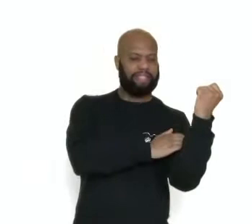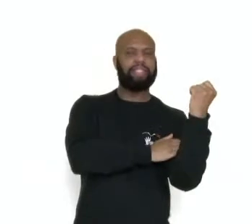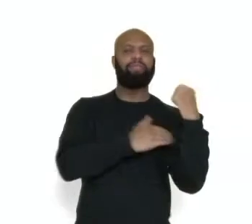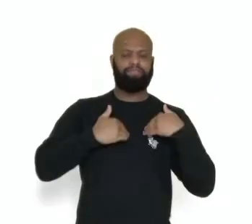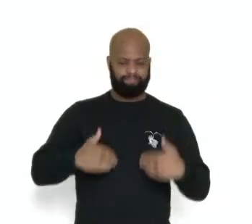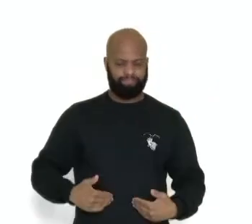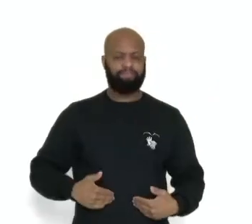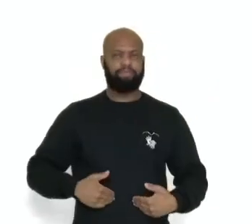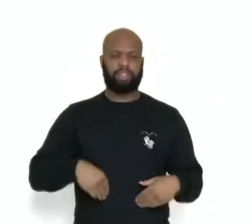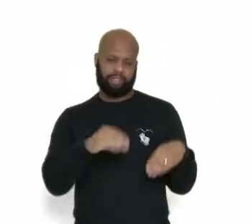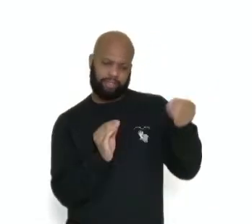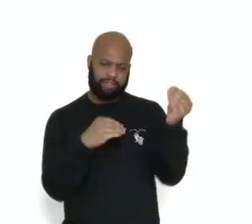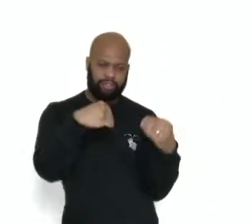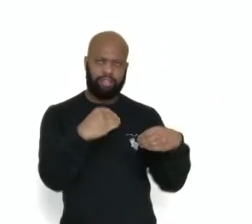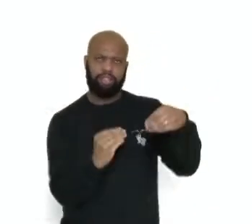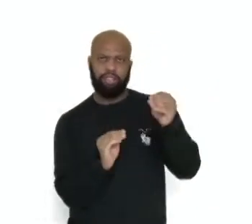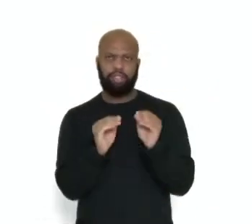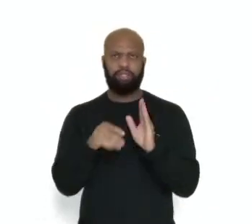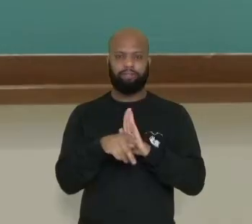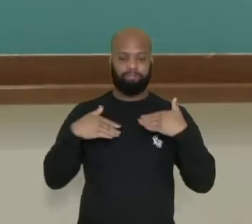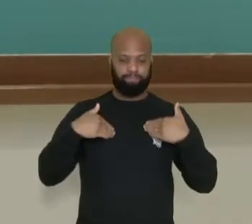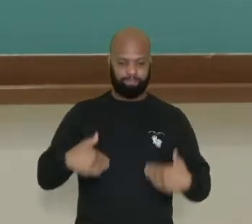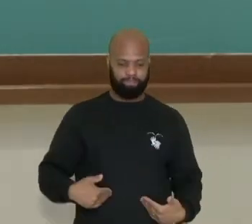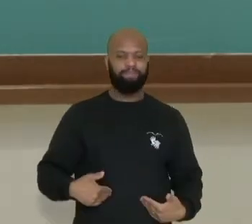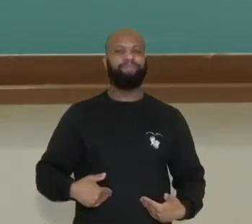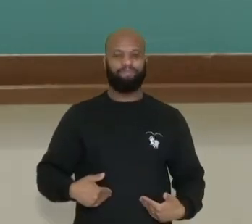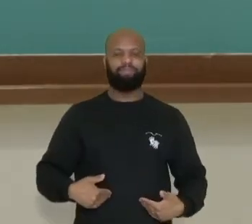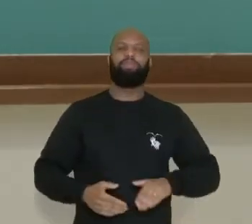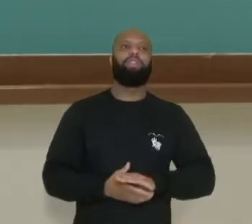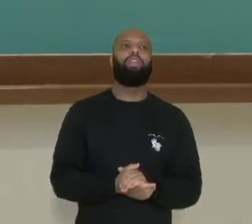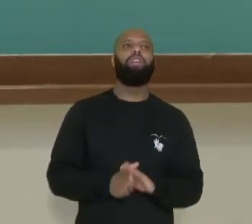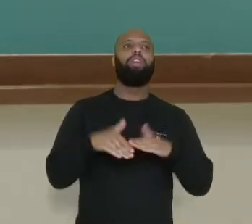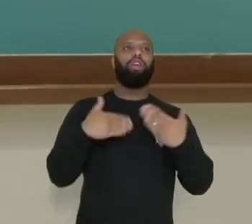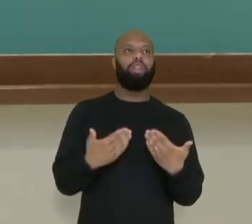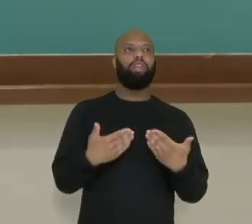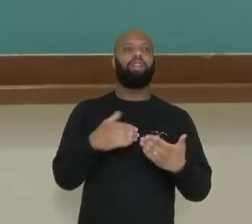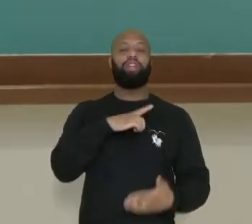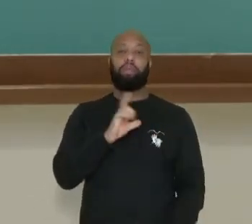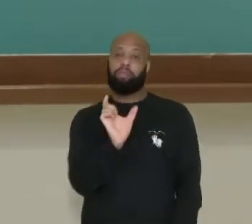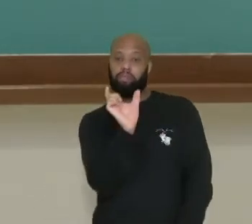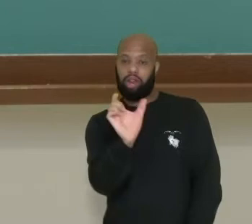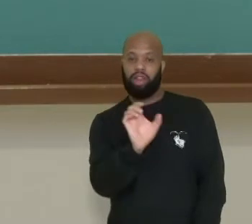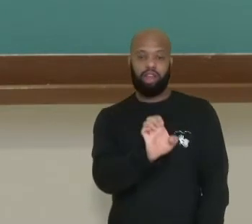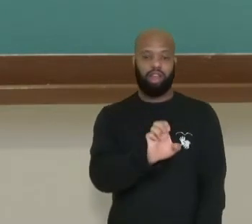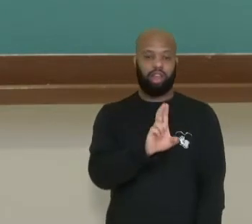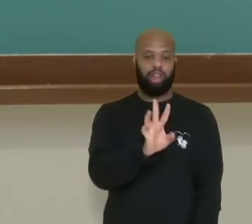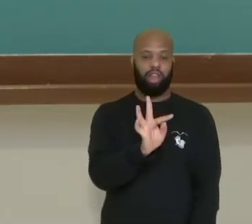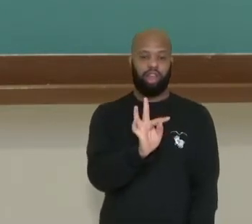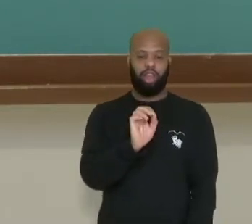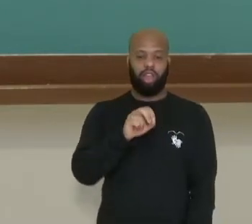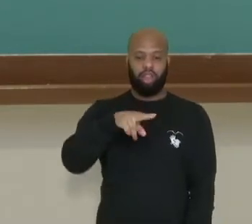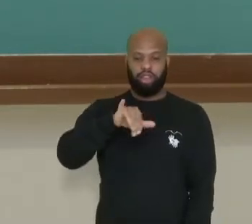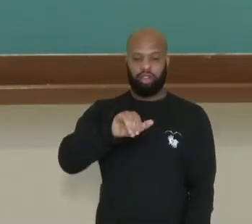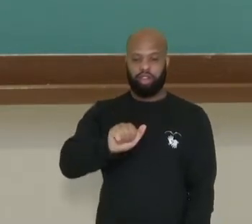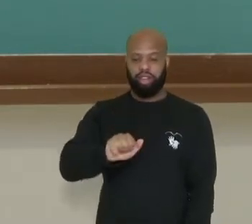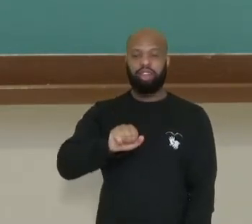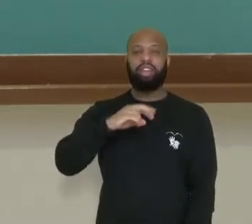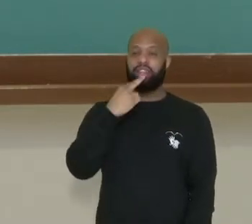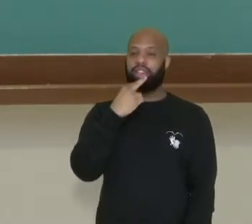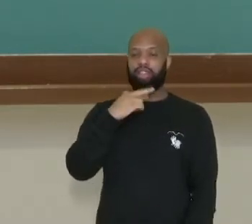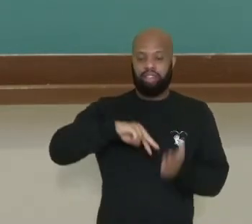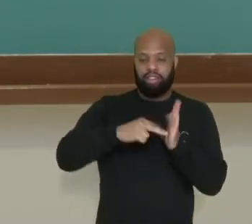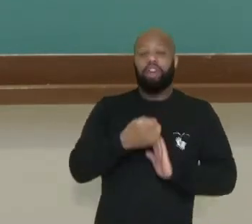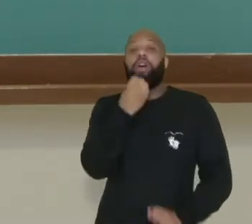o grau de tensão elasticidade de nossas fibras musculares então a palavra eutonia significa um bom